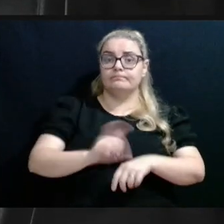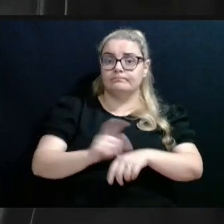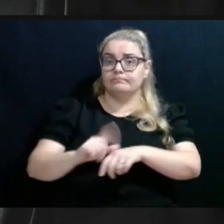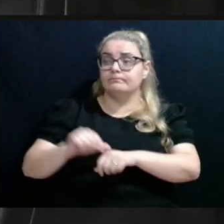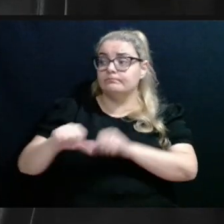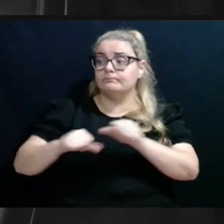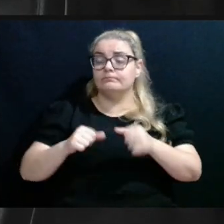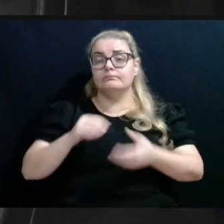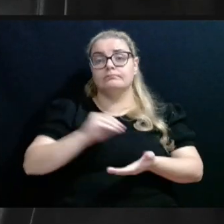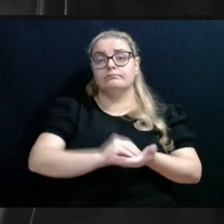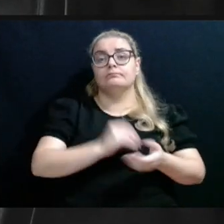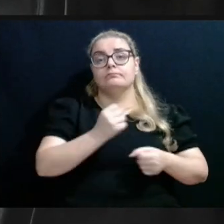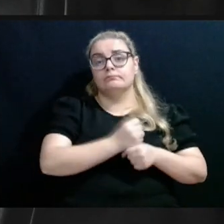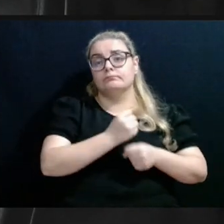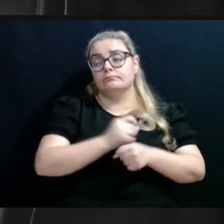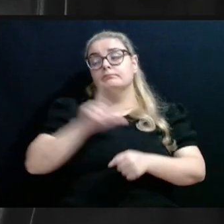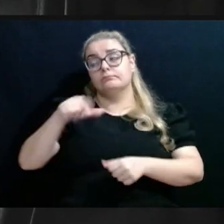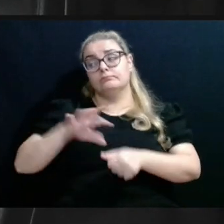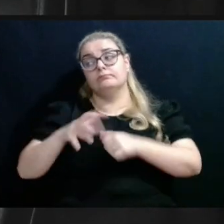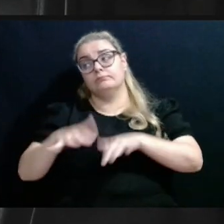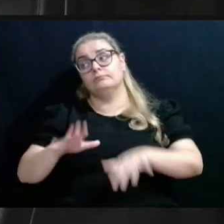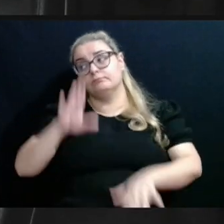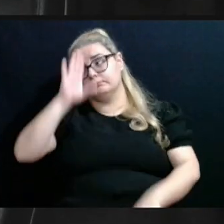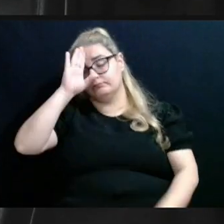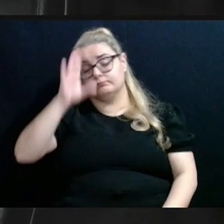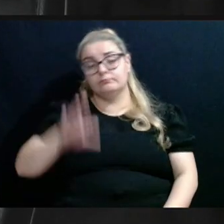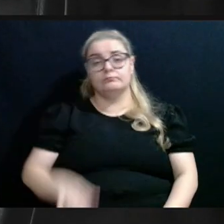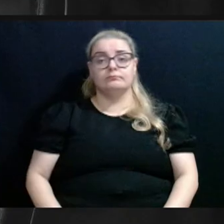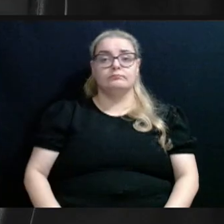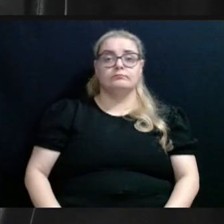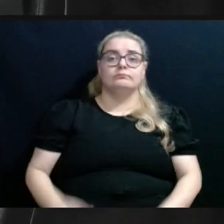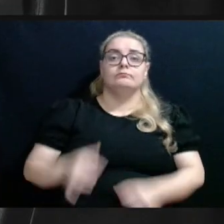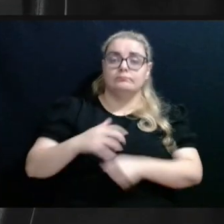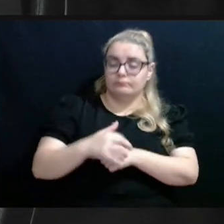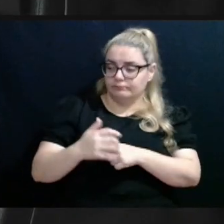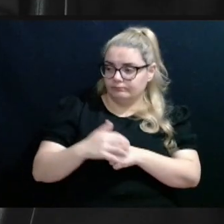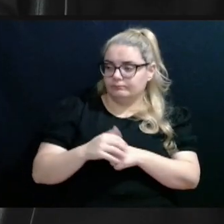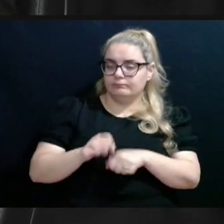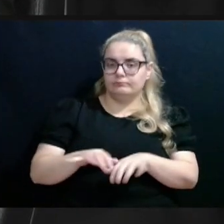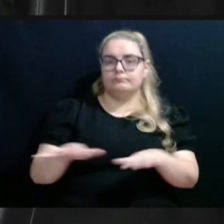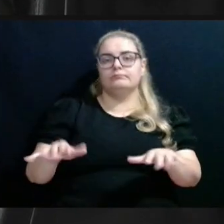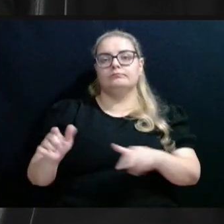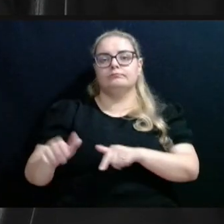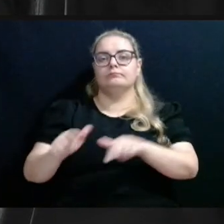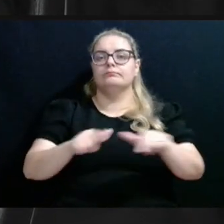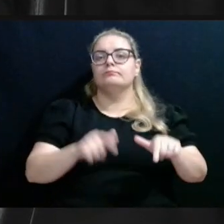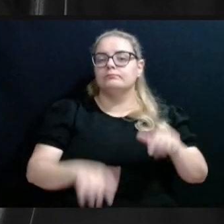depois da pandemia principalmente. Sim. O comércio eletrônico tomou muito espaço do comércio local, comércio